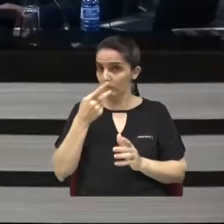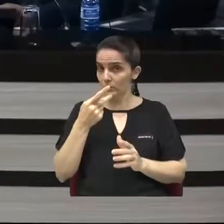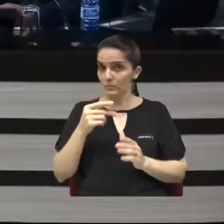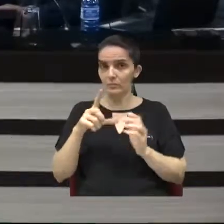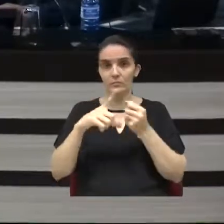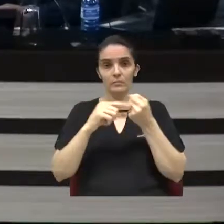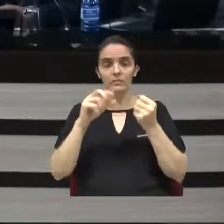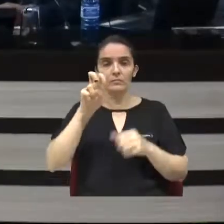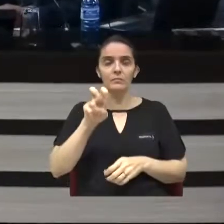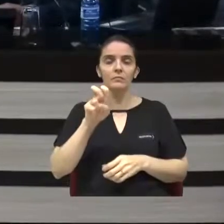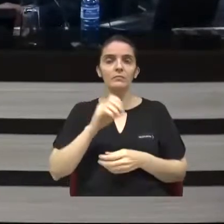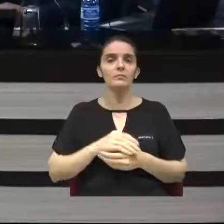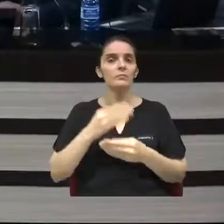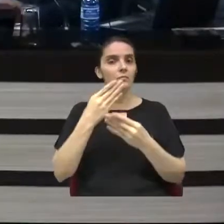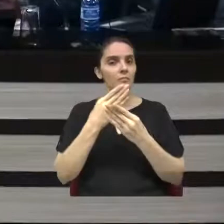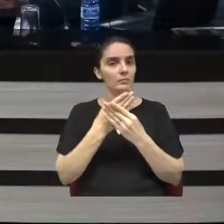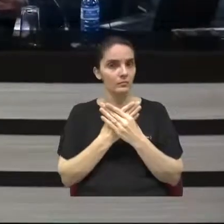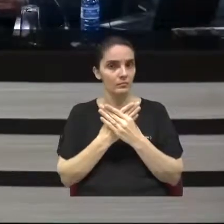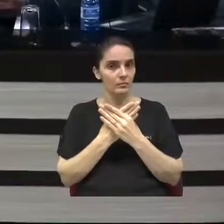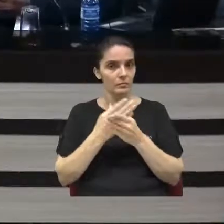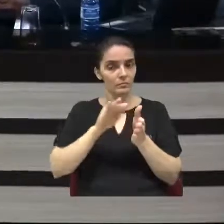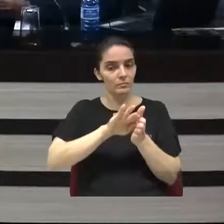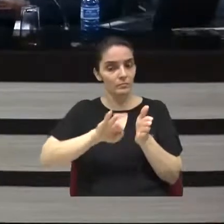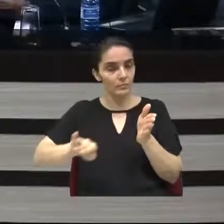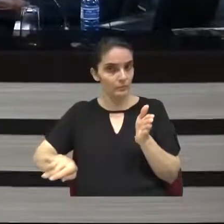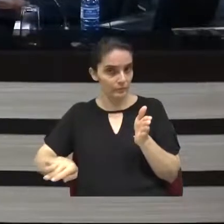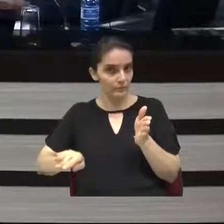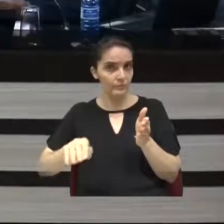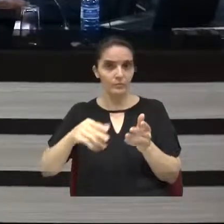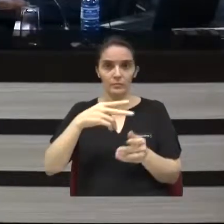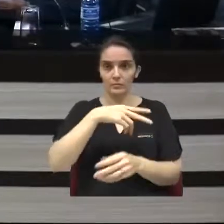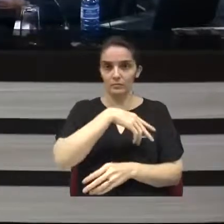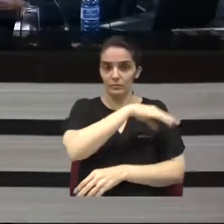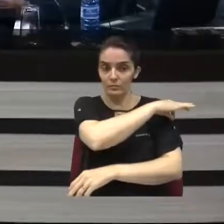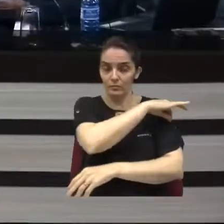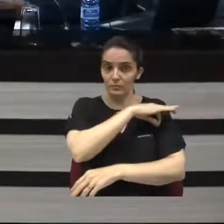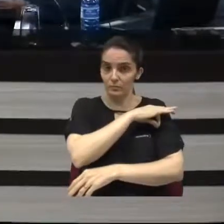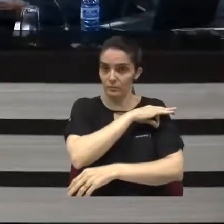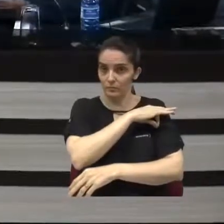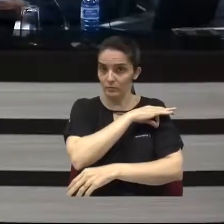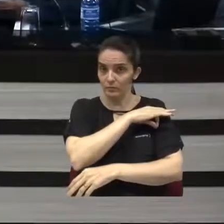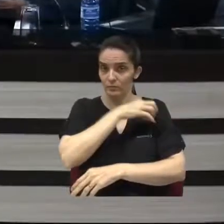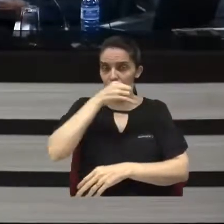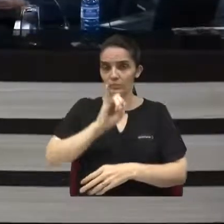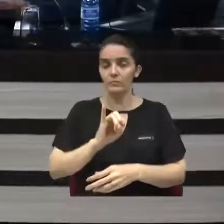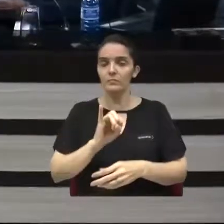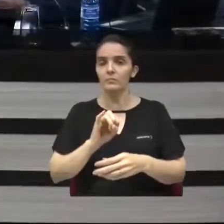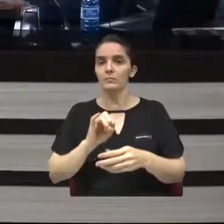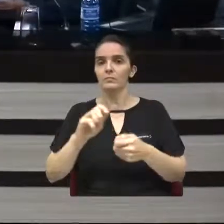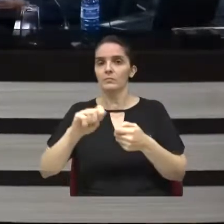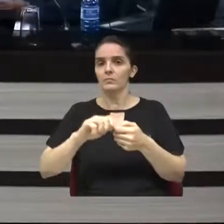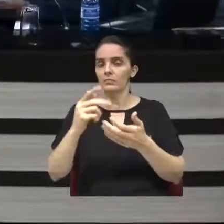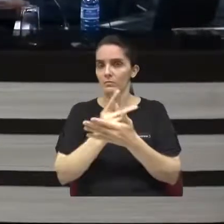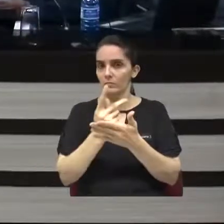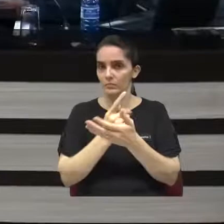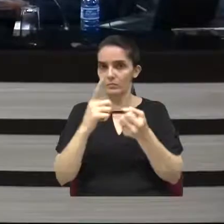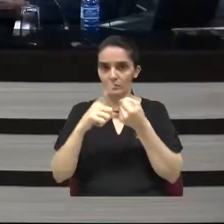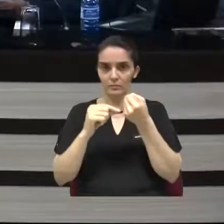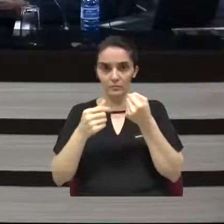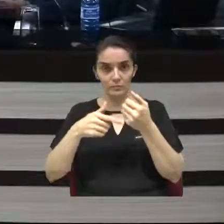5º. O processo de cassação do mandato de prefeito pela Câmara por infrações definidas no artigo